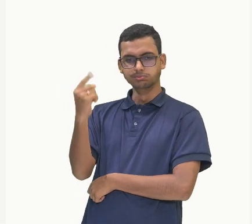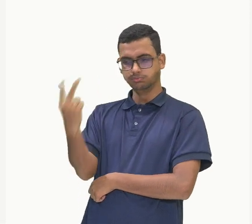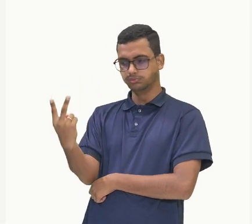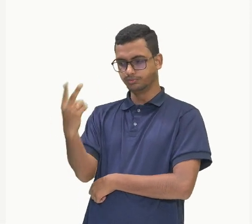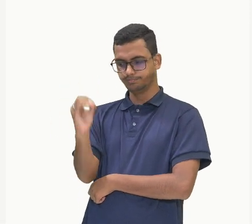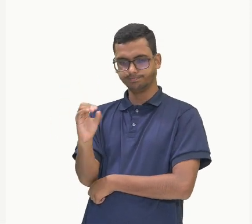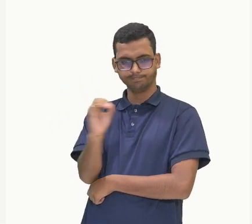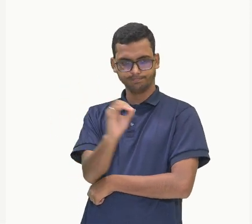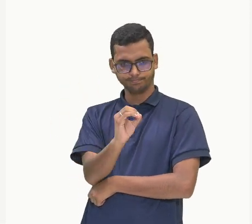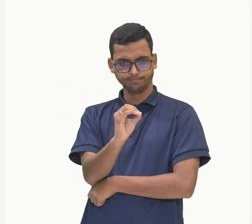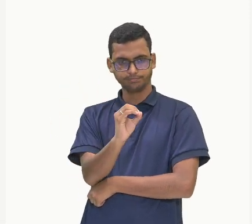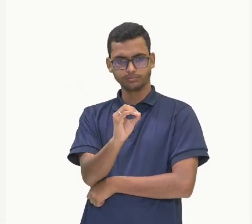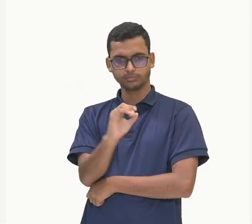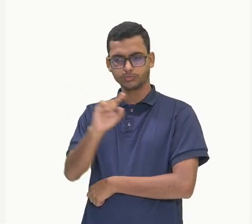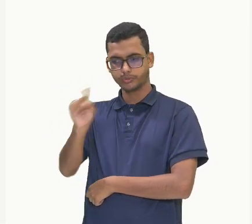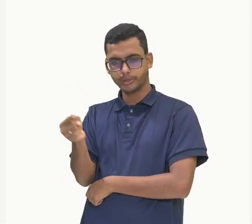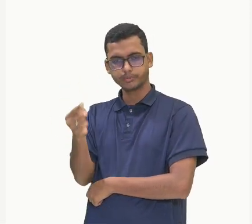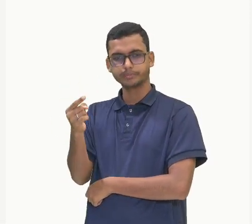18,30.